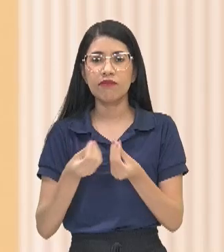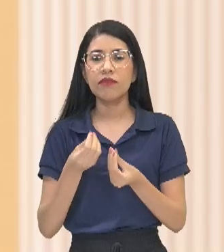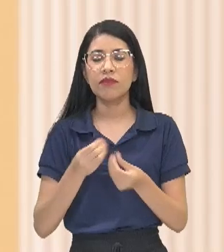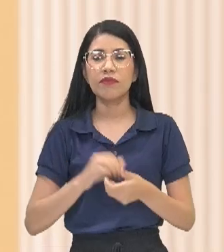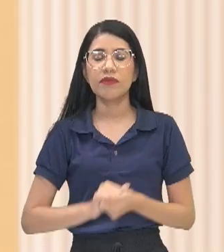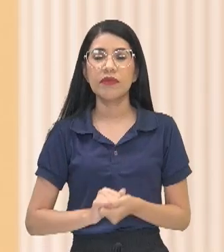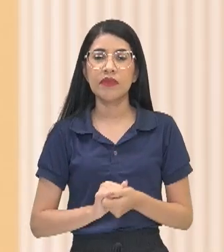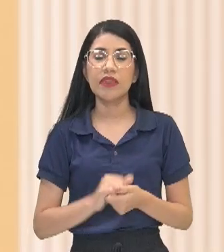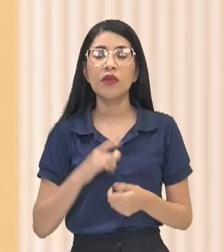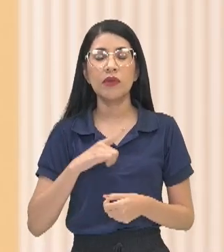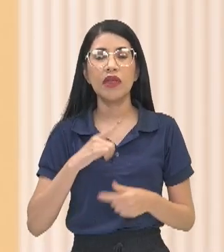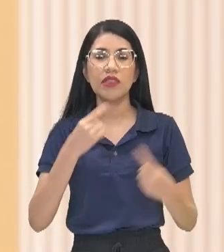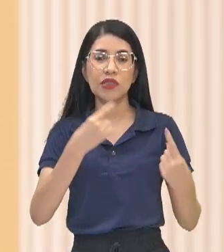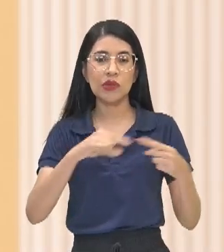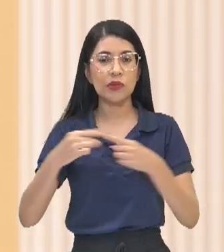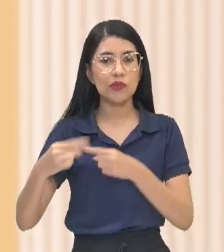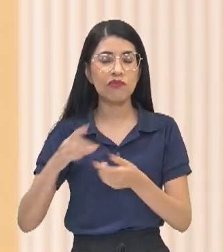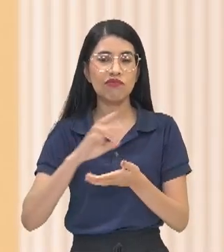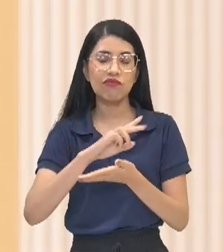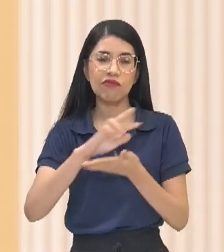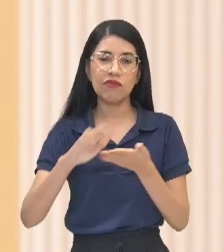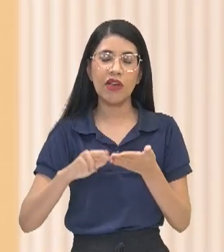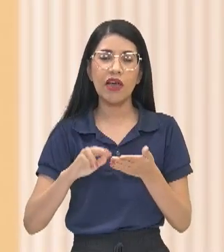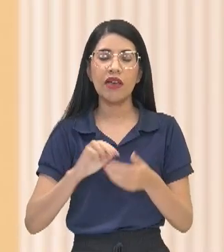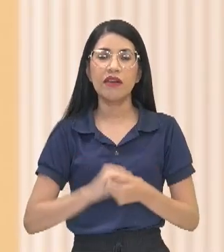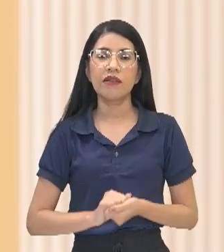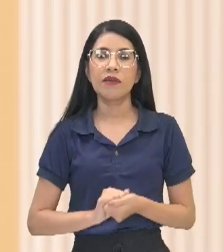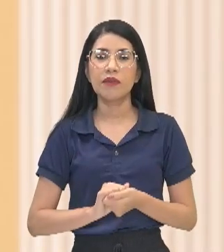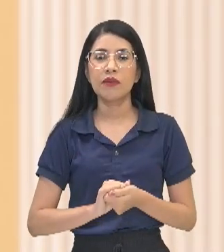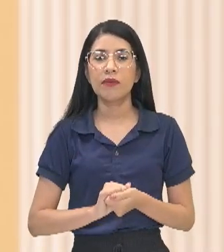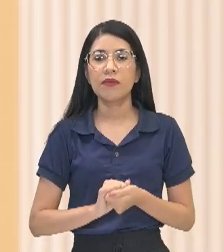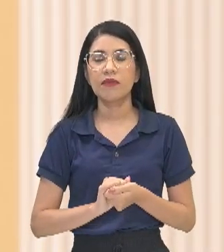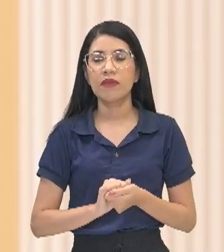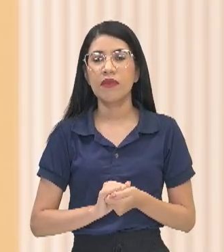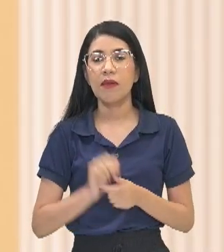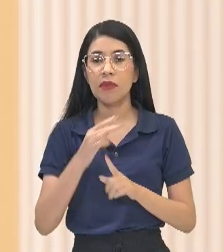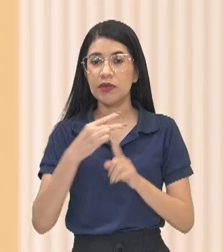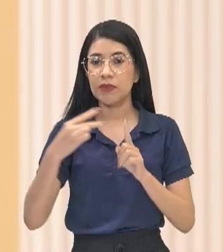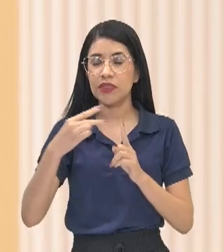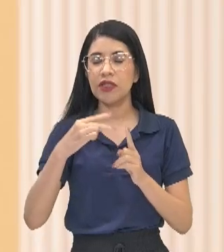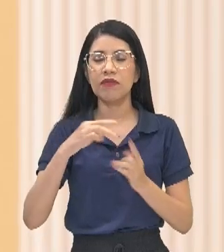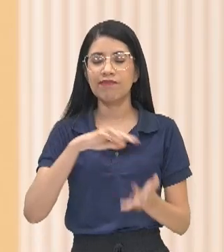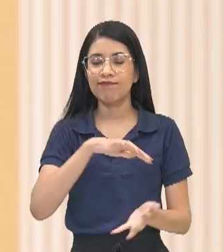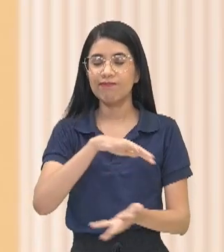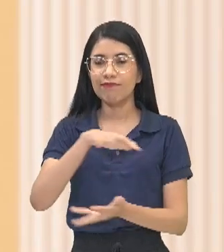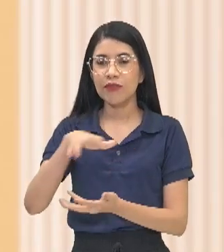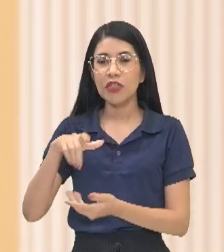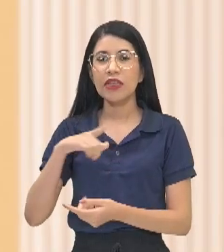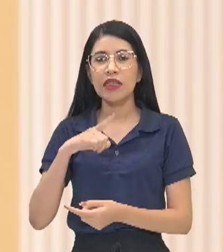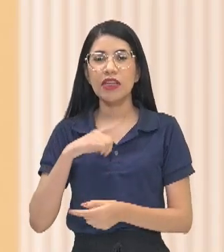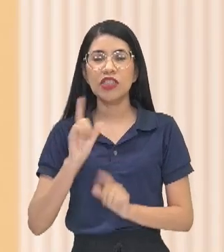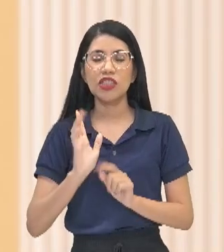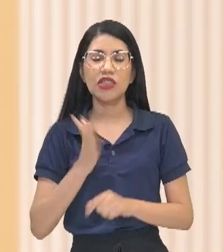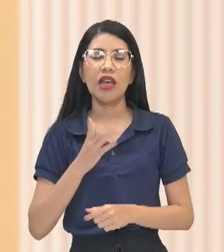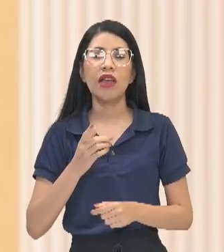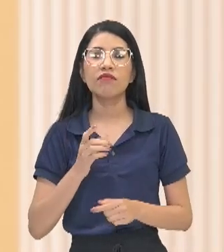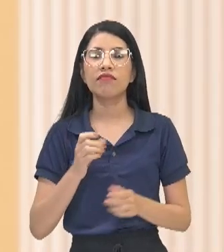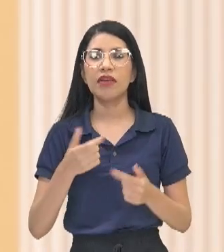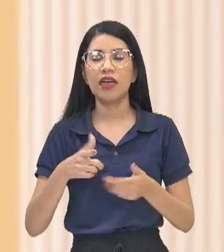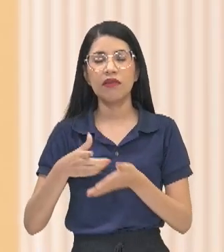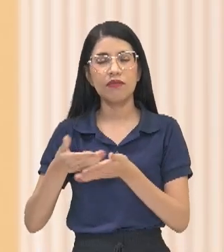partir dessa discussão, olhando para esse mundo, como eu falei, que já veio de uma guerra